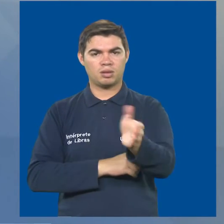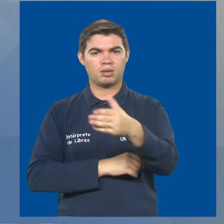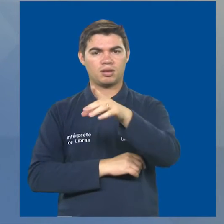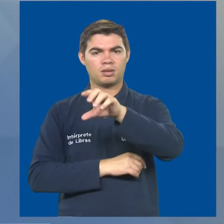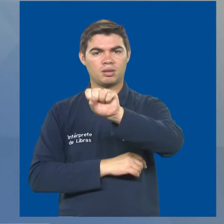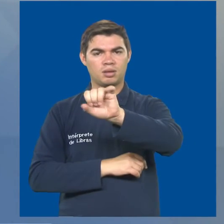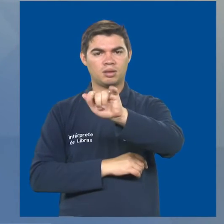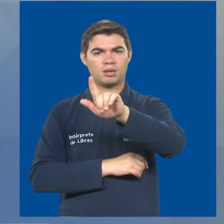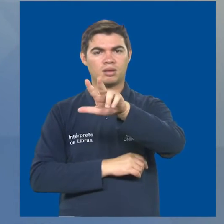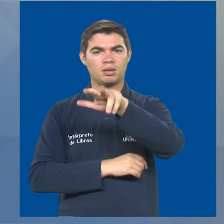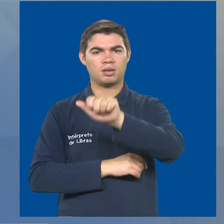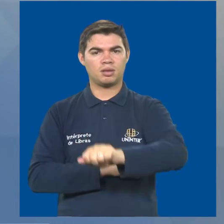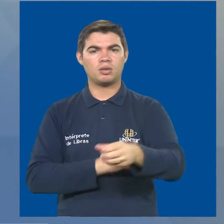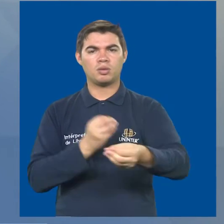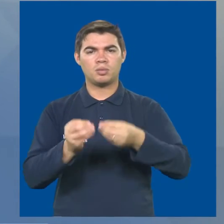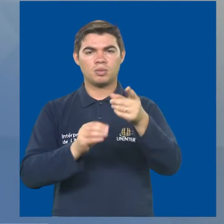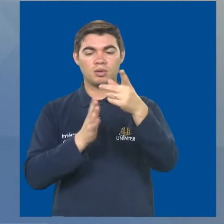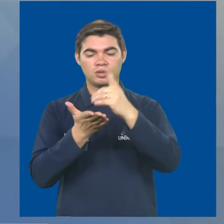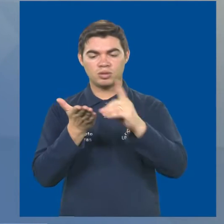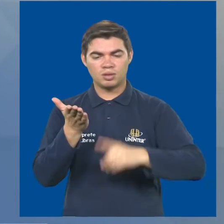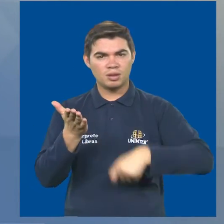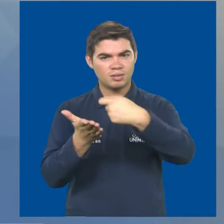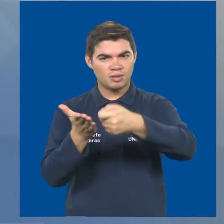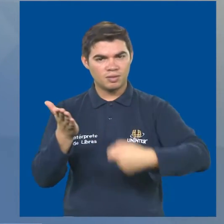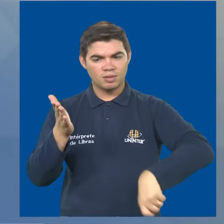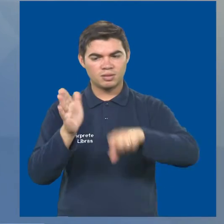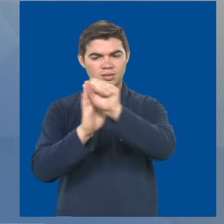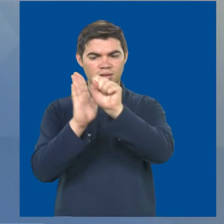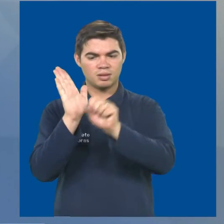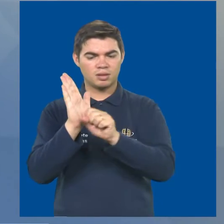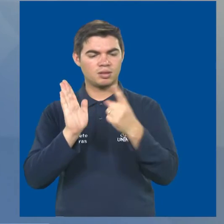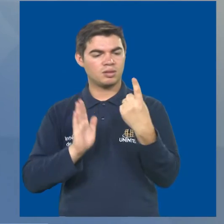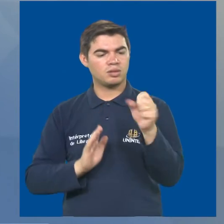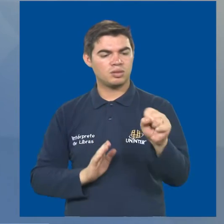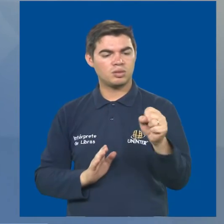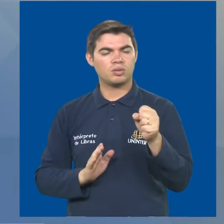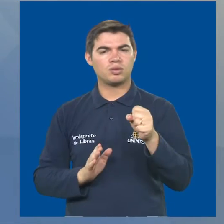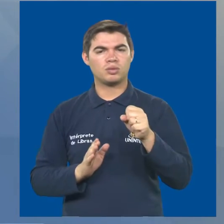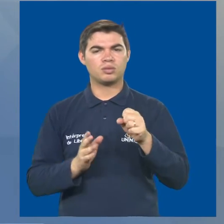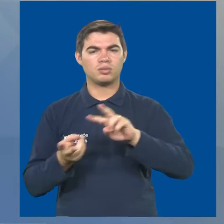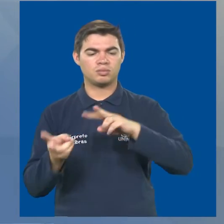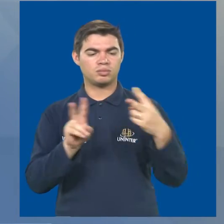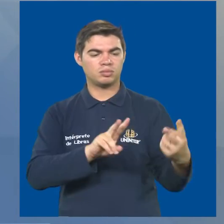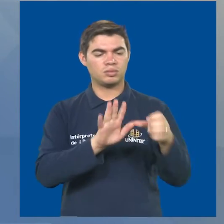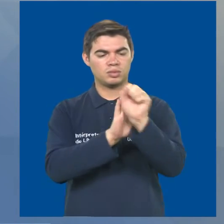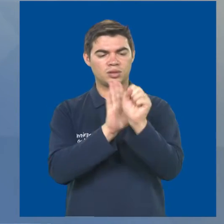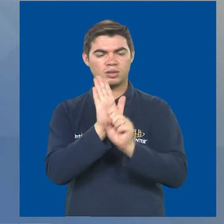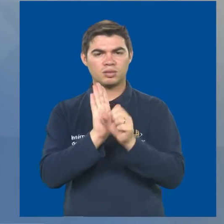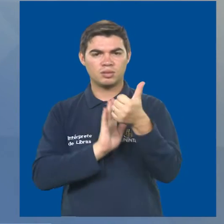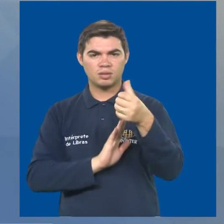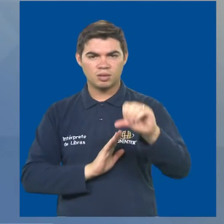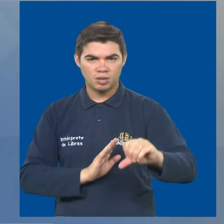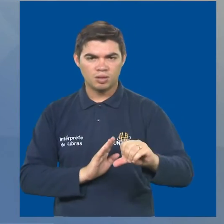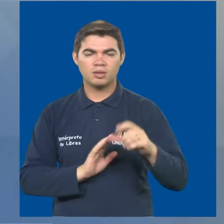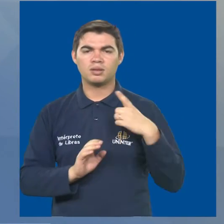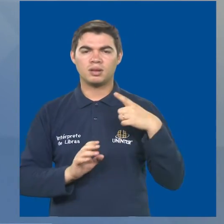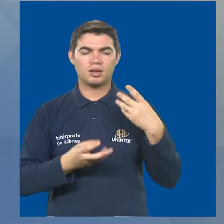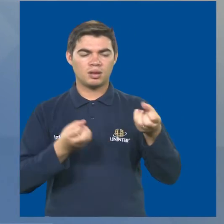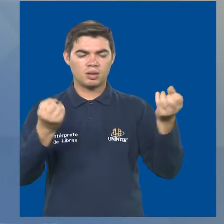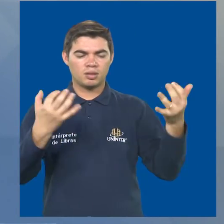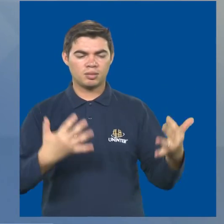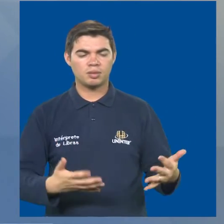né no século 18 fins do século 18 na virada do século 19 e ele dá